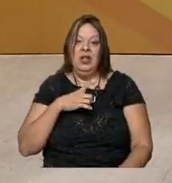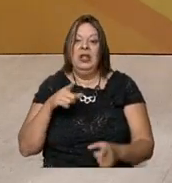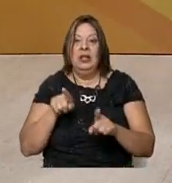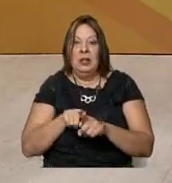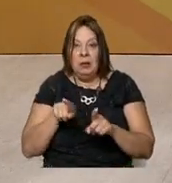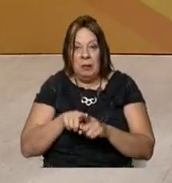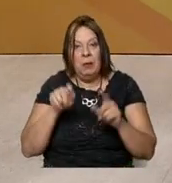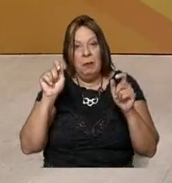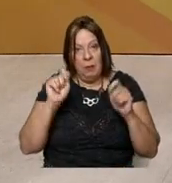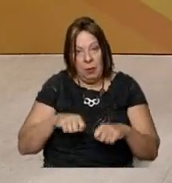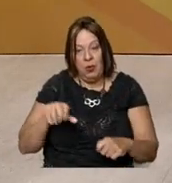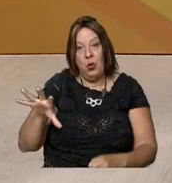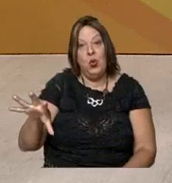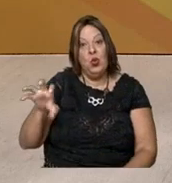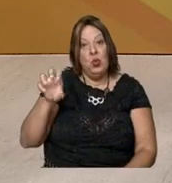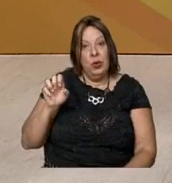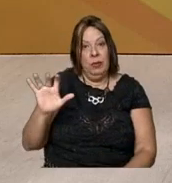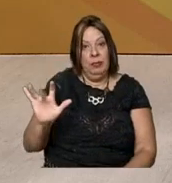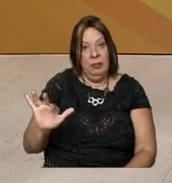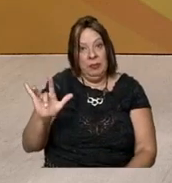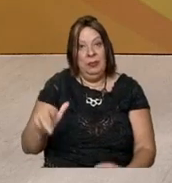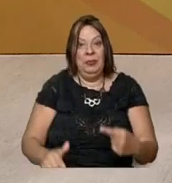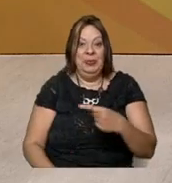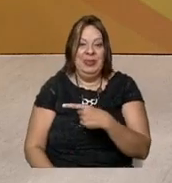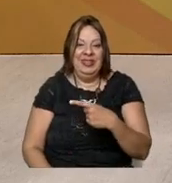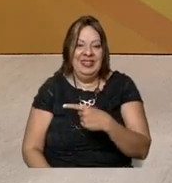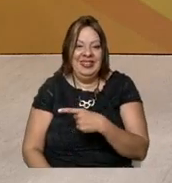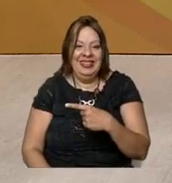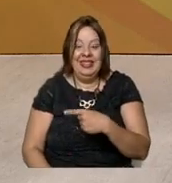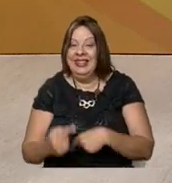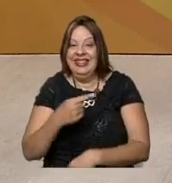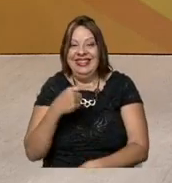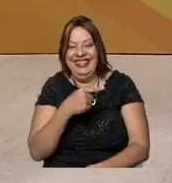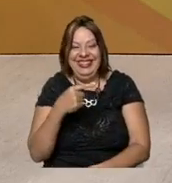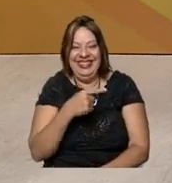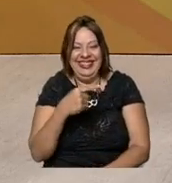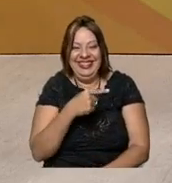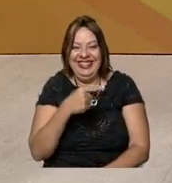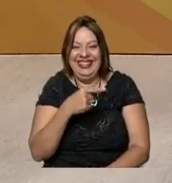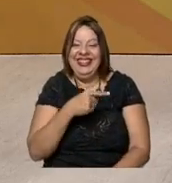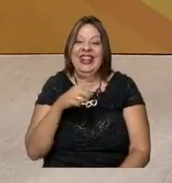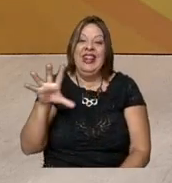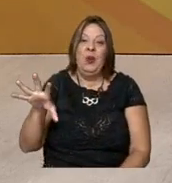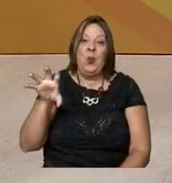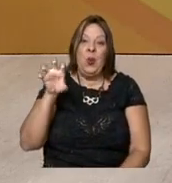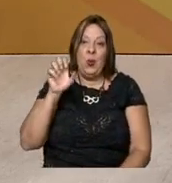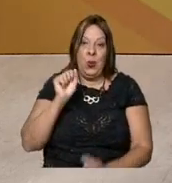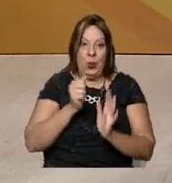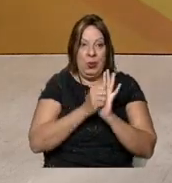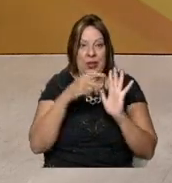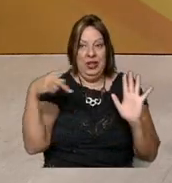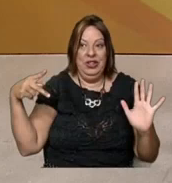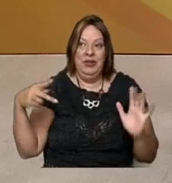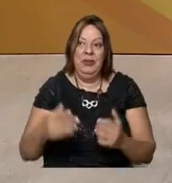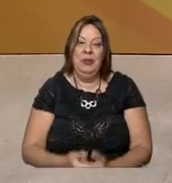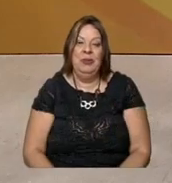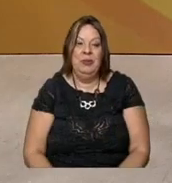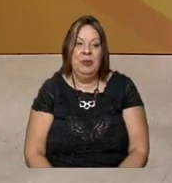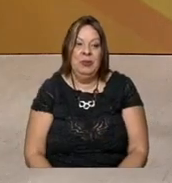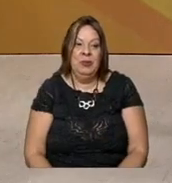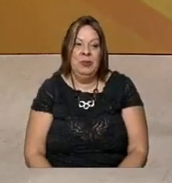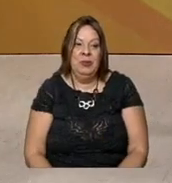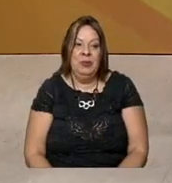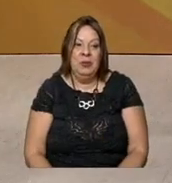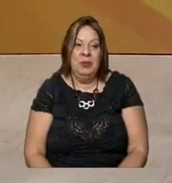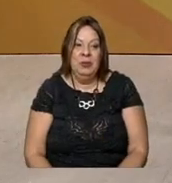na tela aí. Já garante o da próxima semana, que tá só 5 reais e tá show de bola a premiação, hein? Agora eu vou falar uma coisa pra